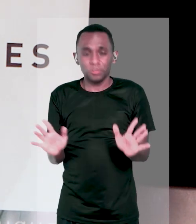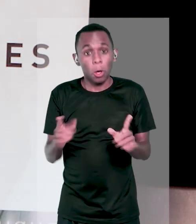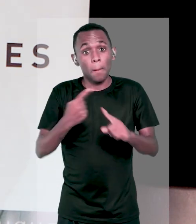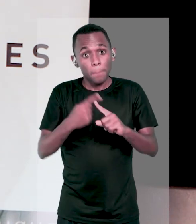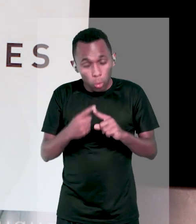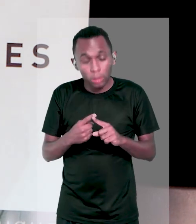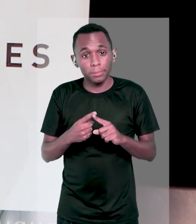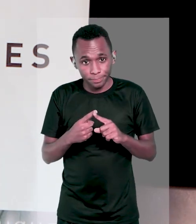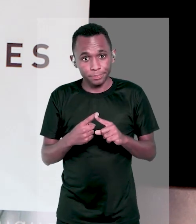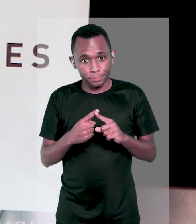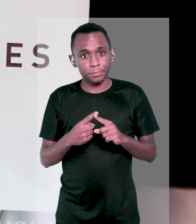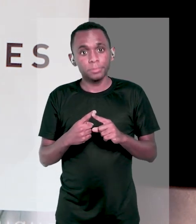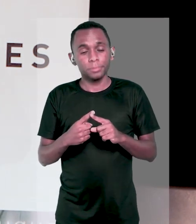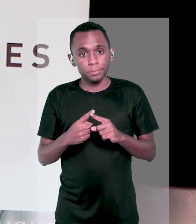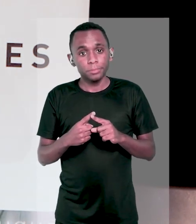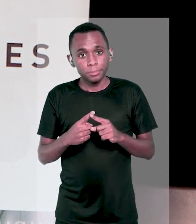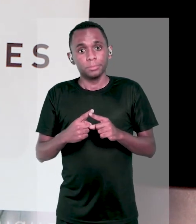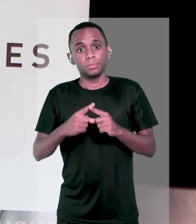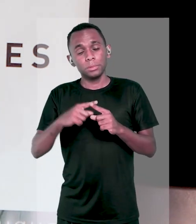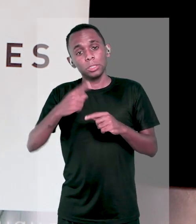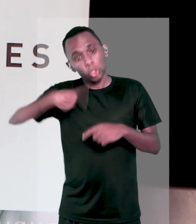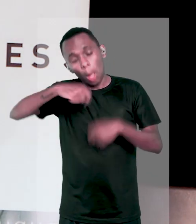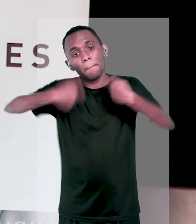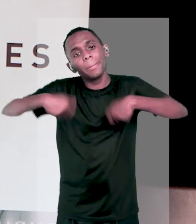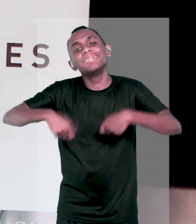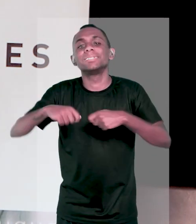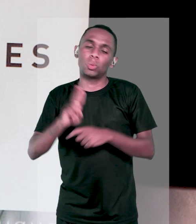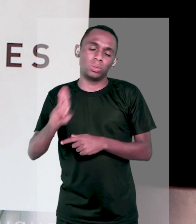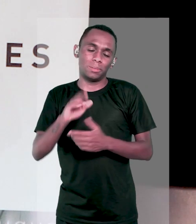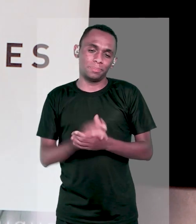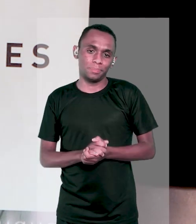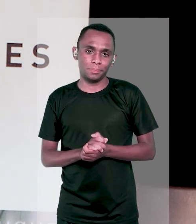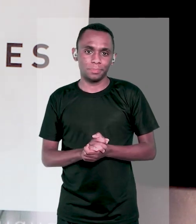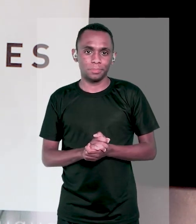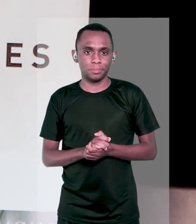atos minha sensação de sede eu